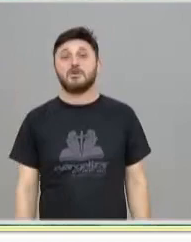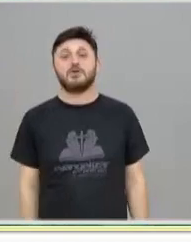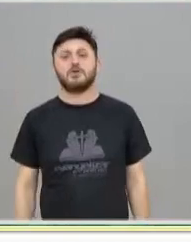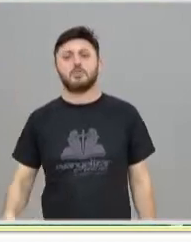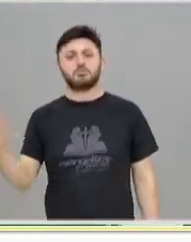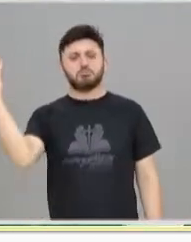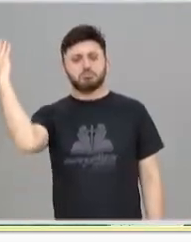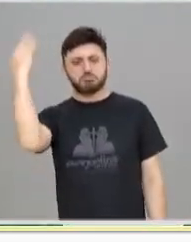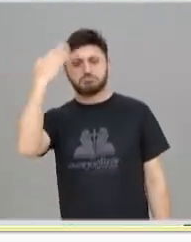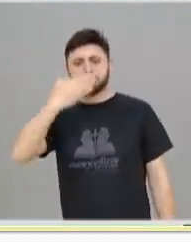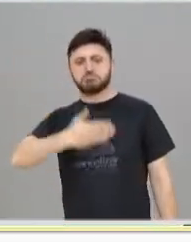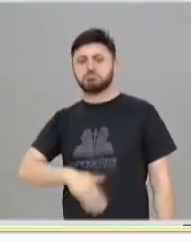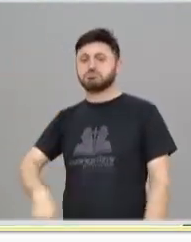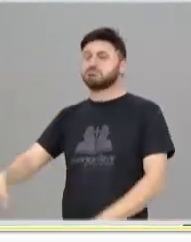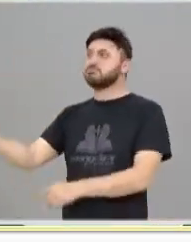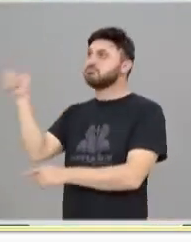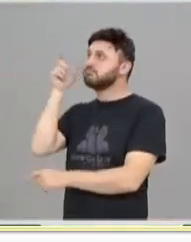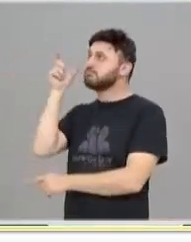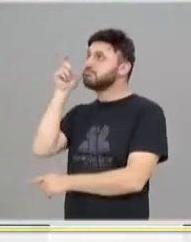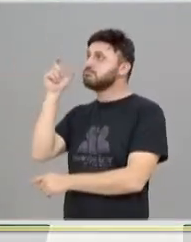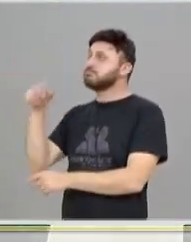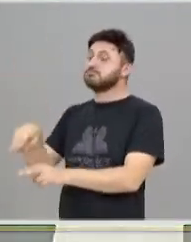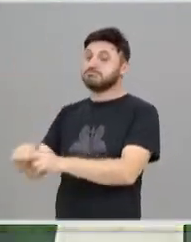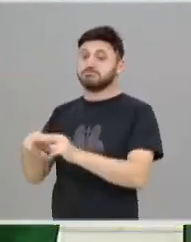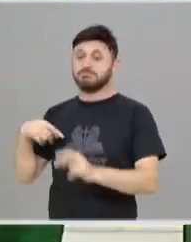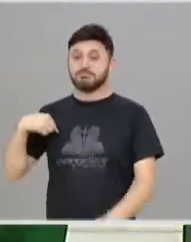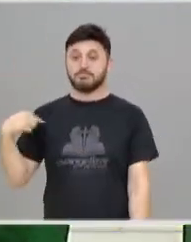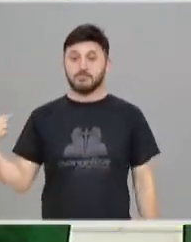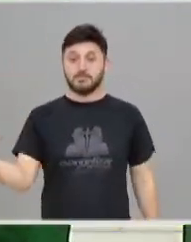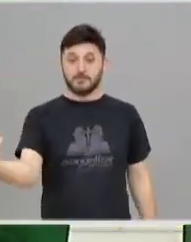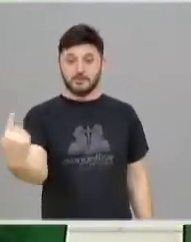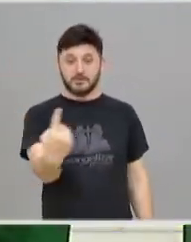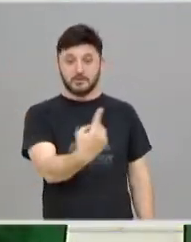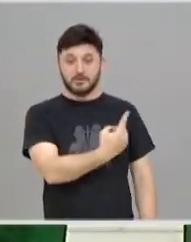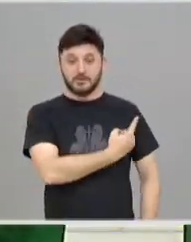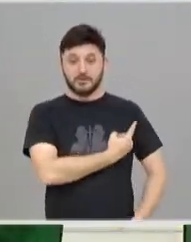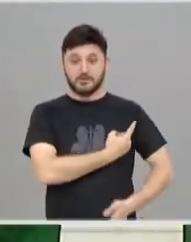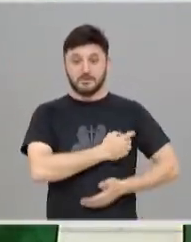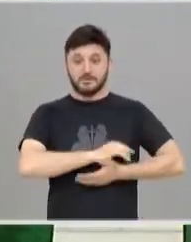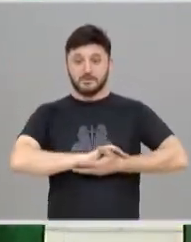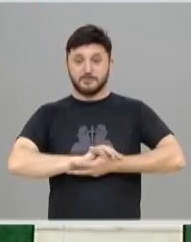Senhor, é sinal de interesse por